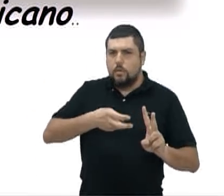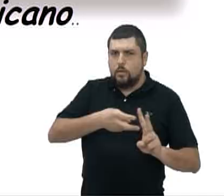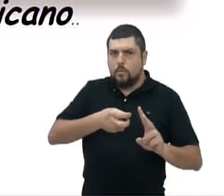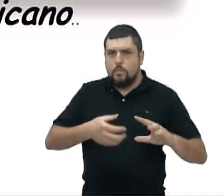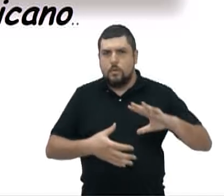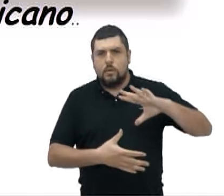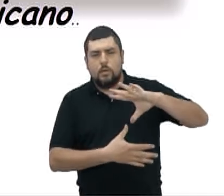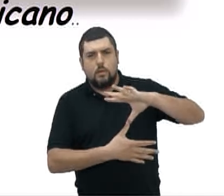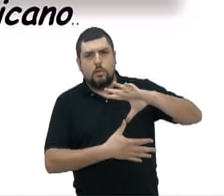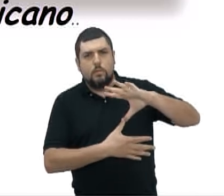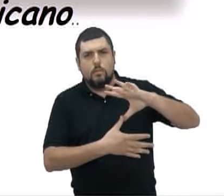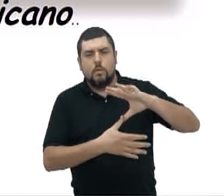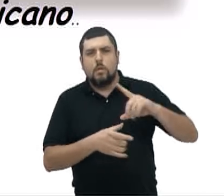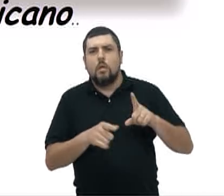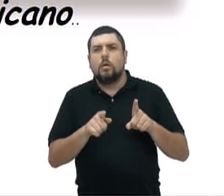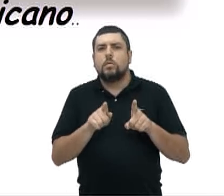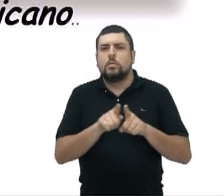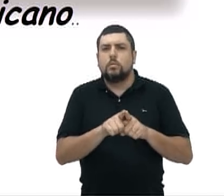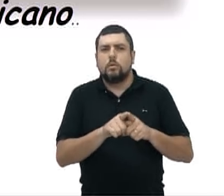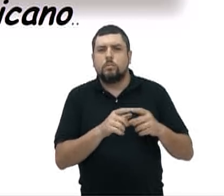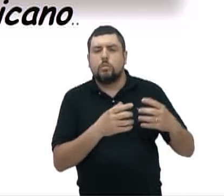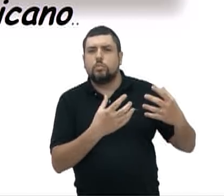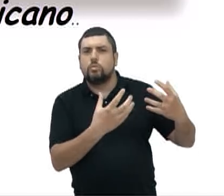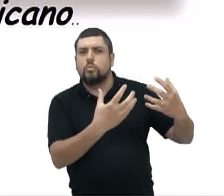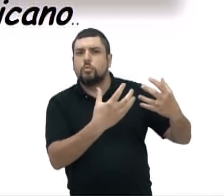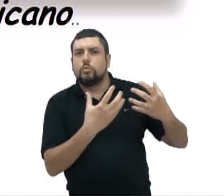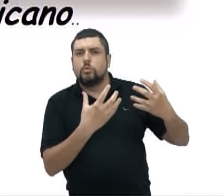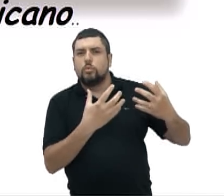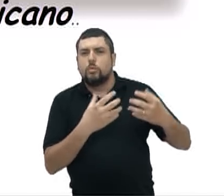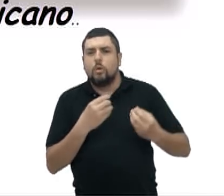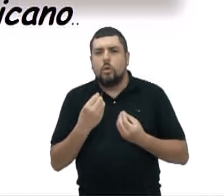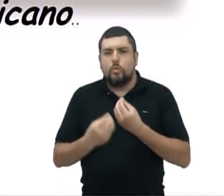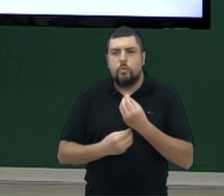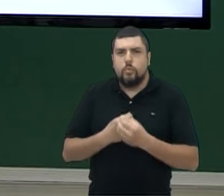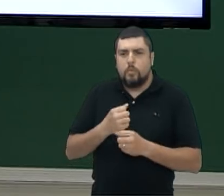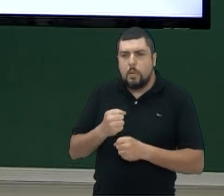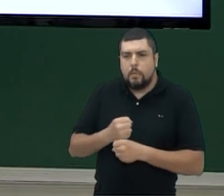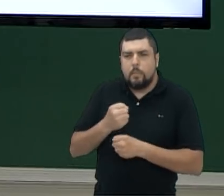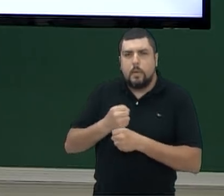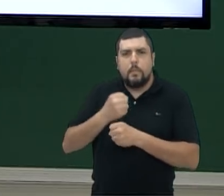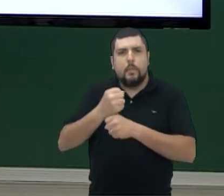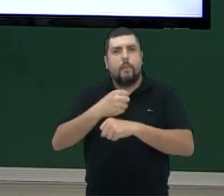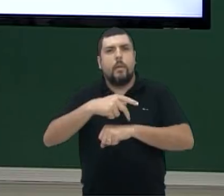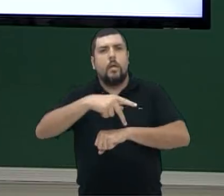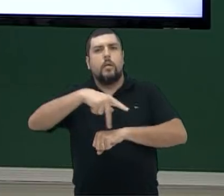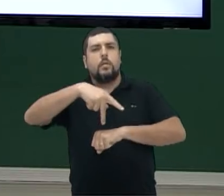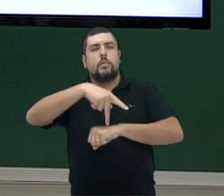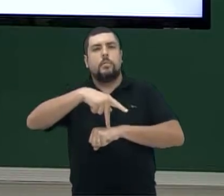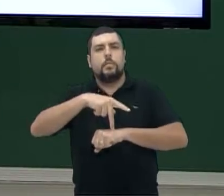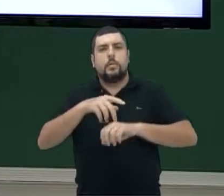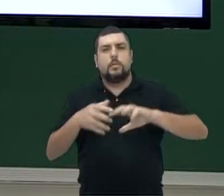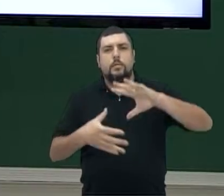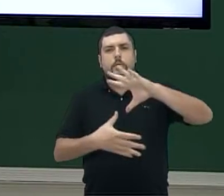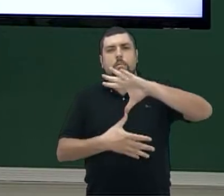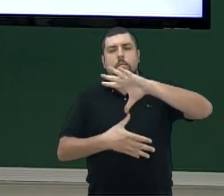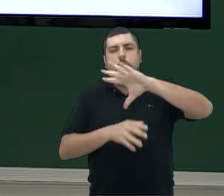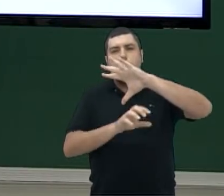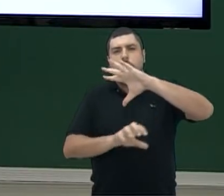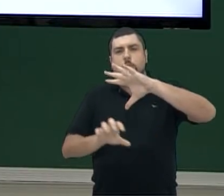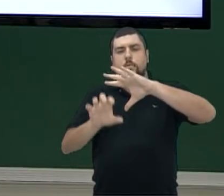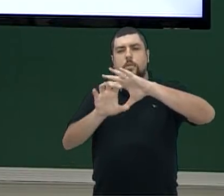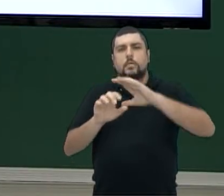influenciaram na construção das paisagens dos diversos países americanos. É esta alternativa que está correta. As